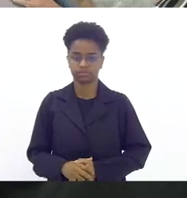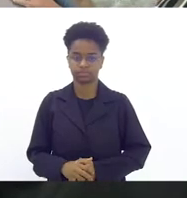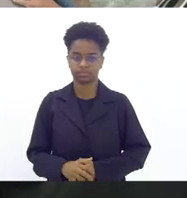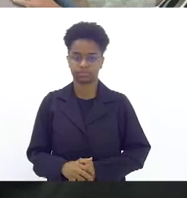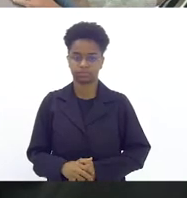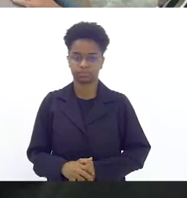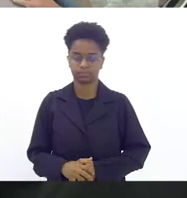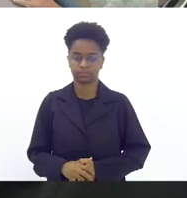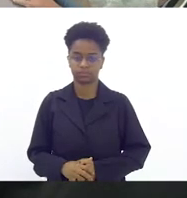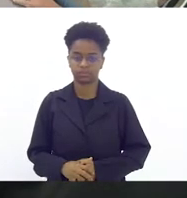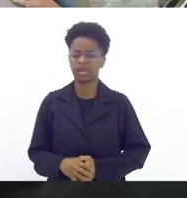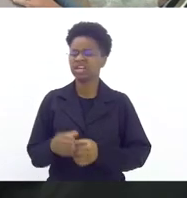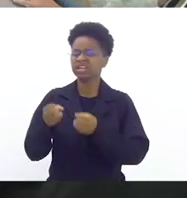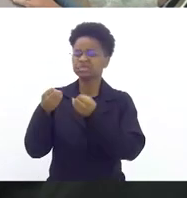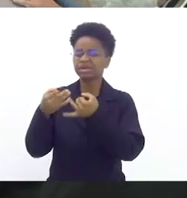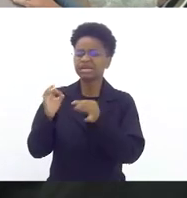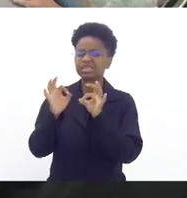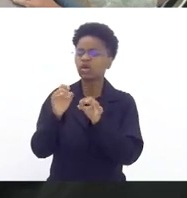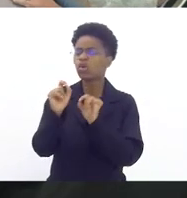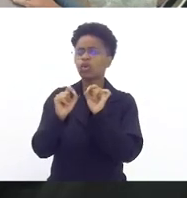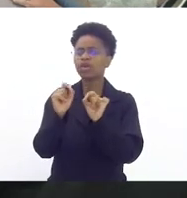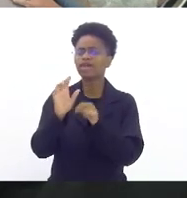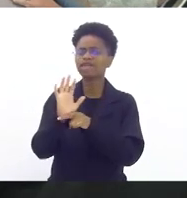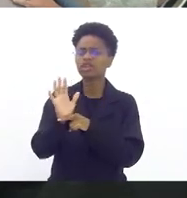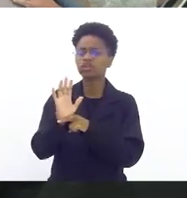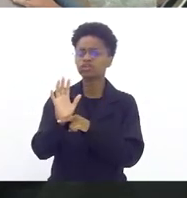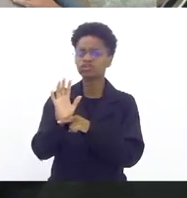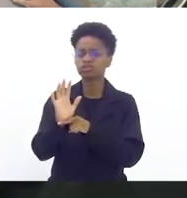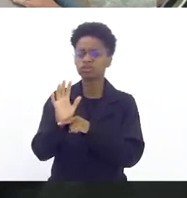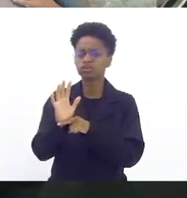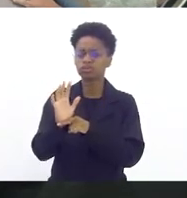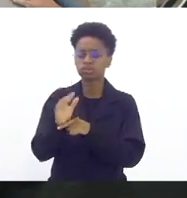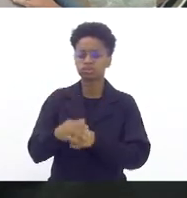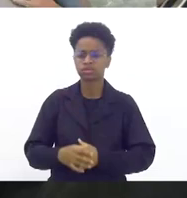O Flor, explica aí direito o que é esse vídeo. Quem fez esse vídeo?